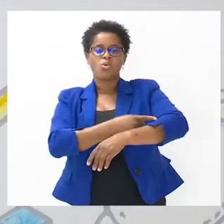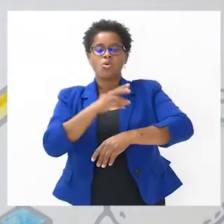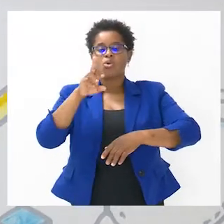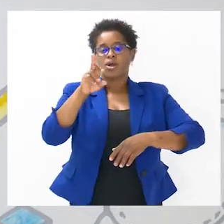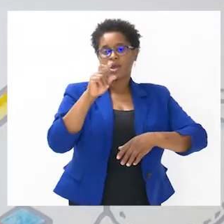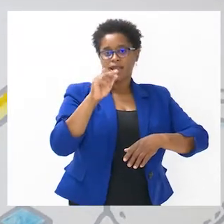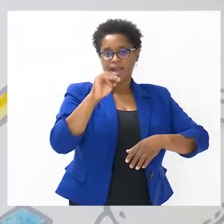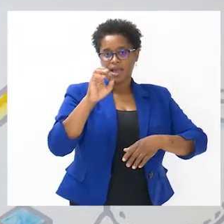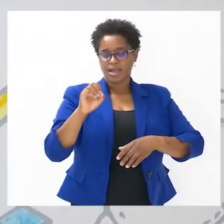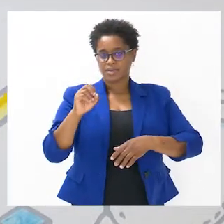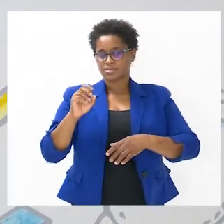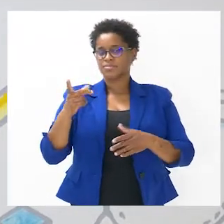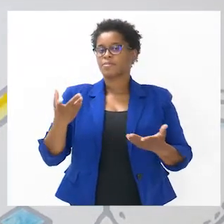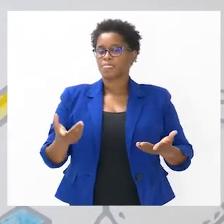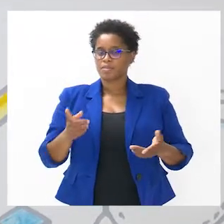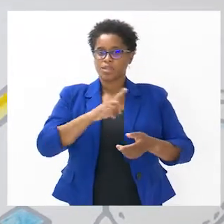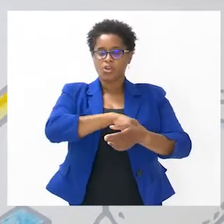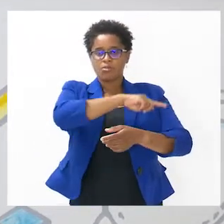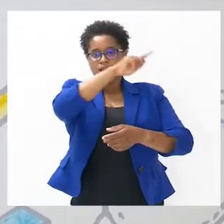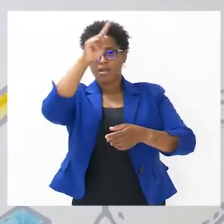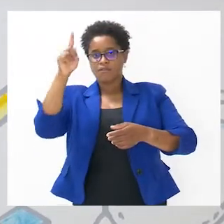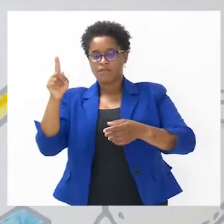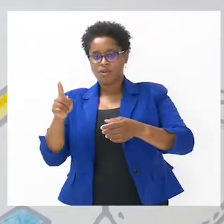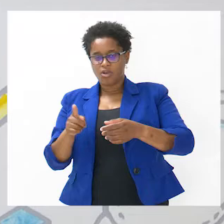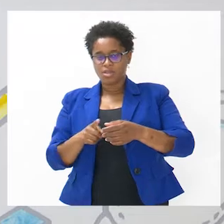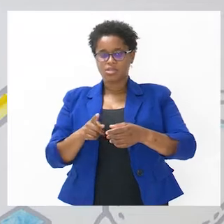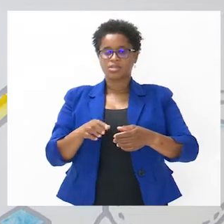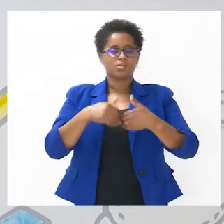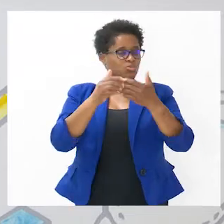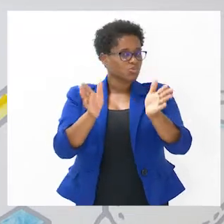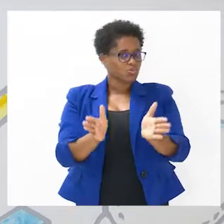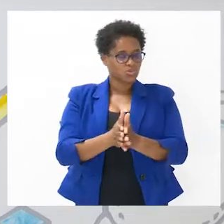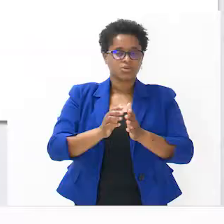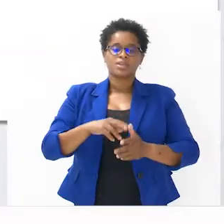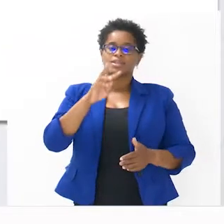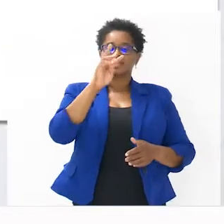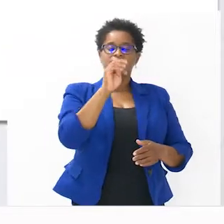ou seja, dá uma volta inteira,